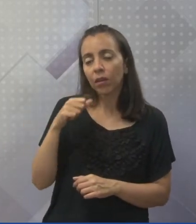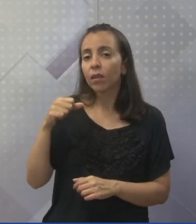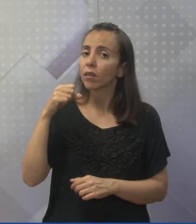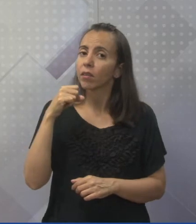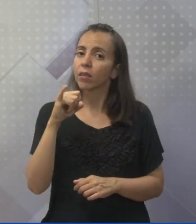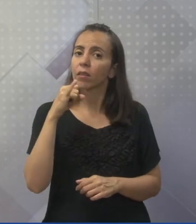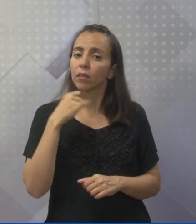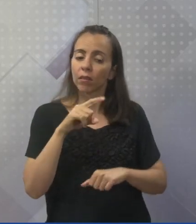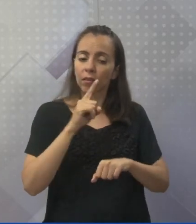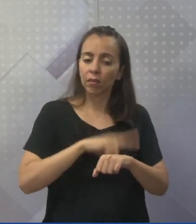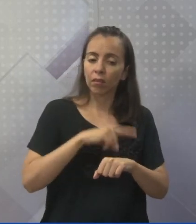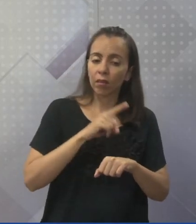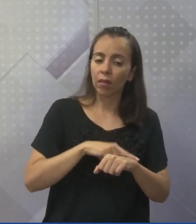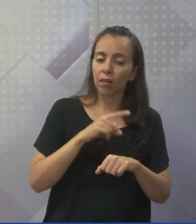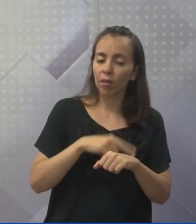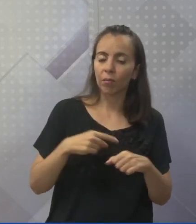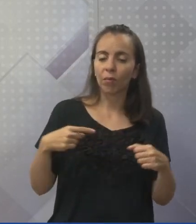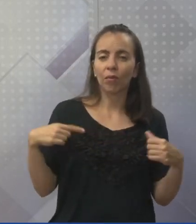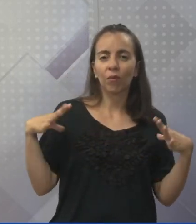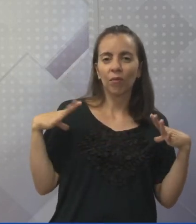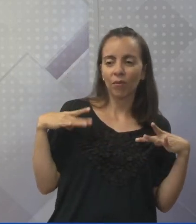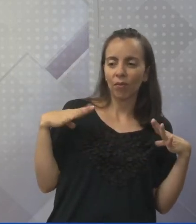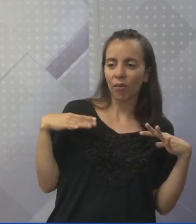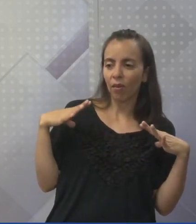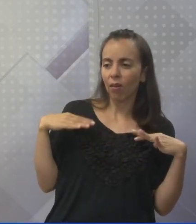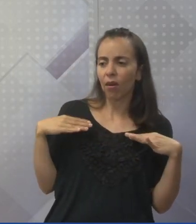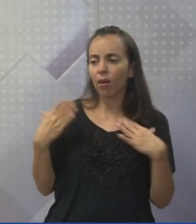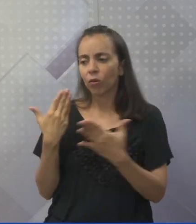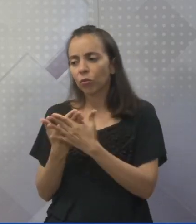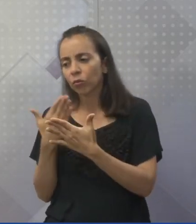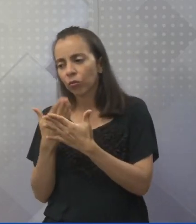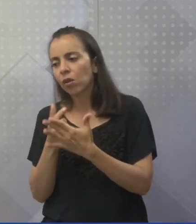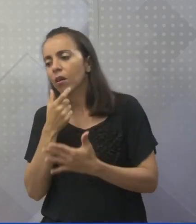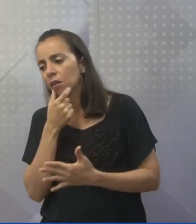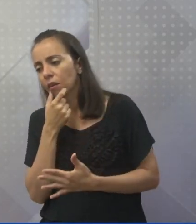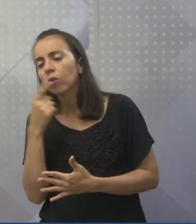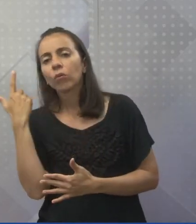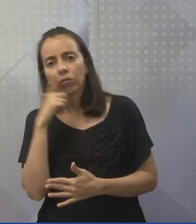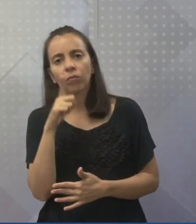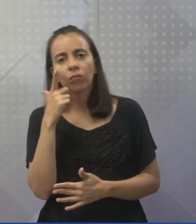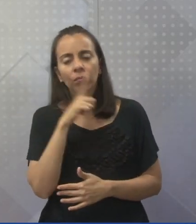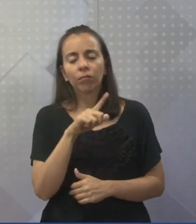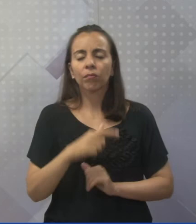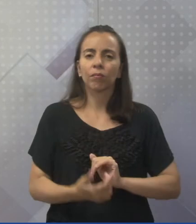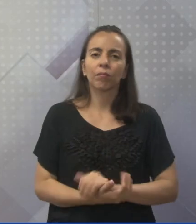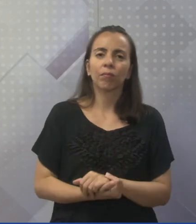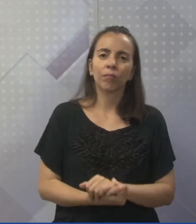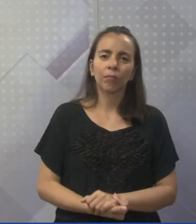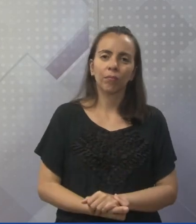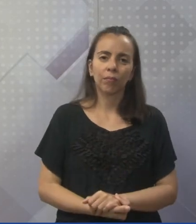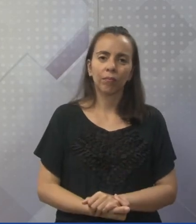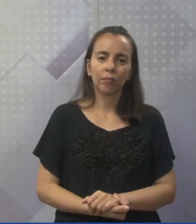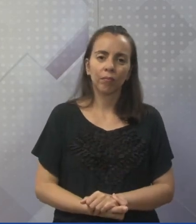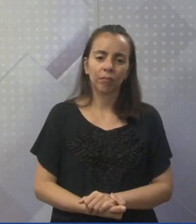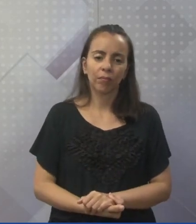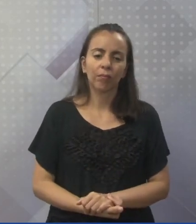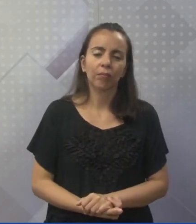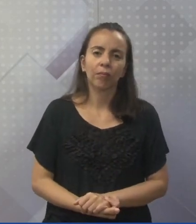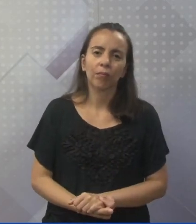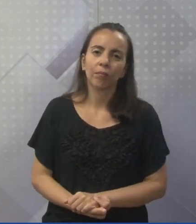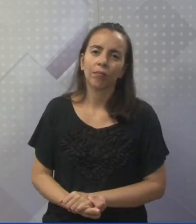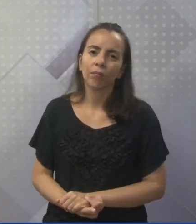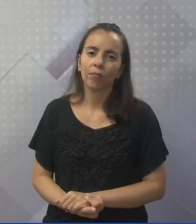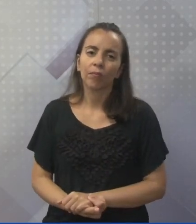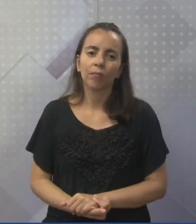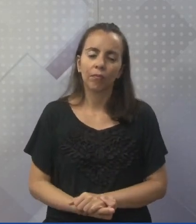estudaria inglês. Então, vocês estão vendo aí, ó, que o verbo have foi colocado no passado, had. E study foi